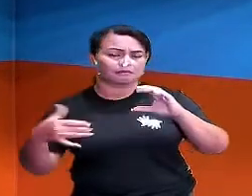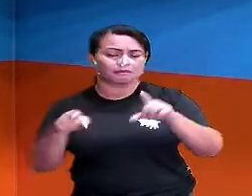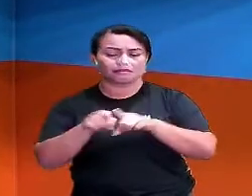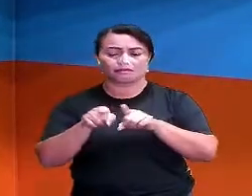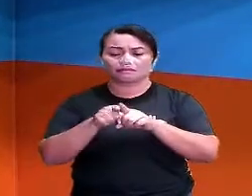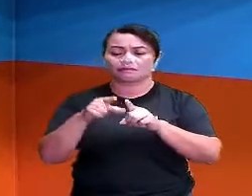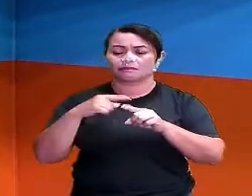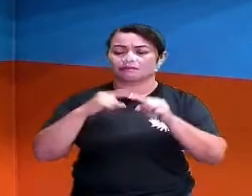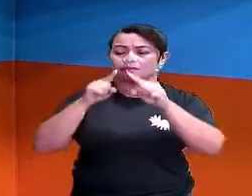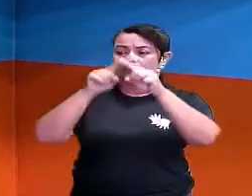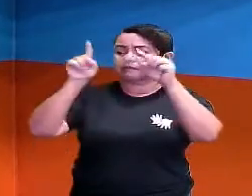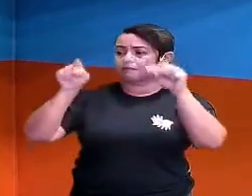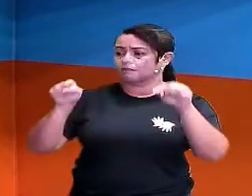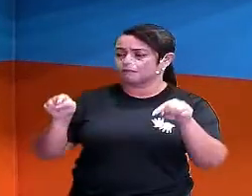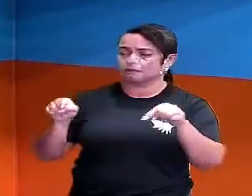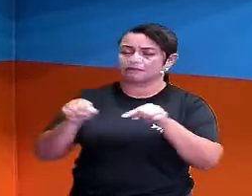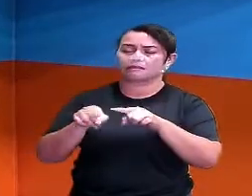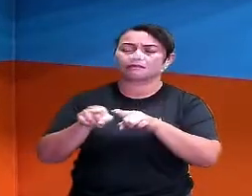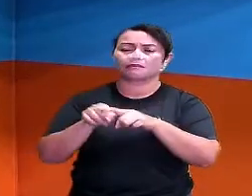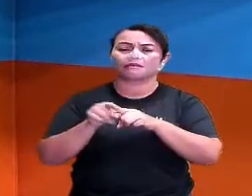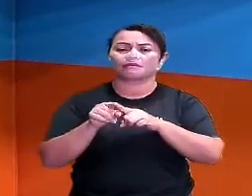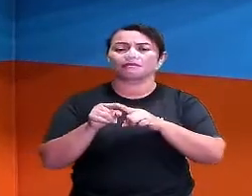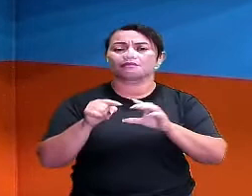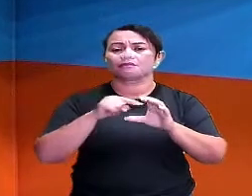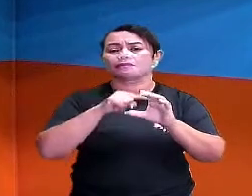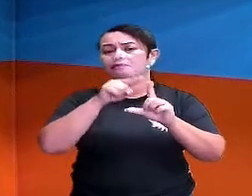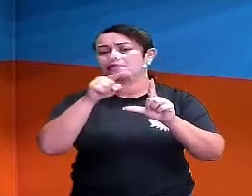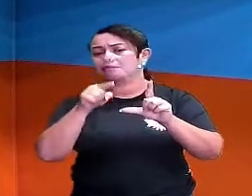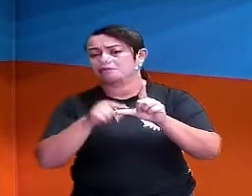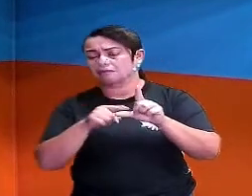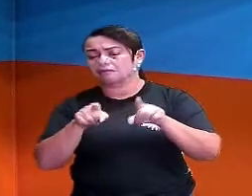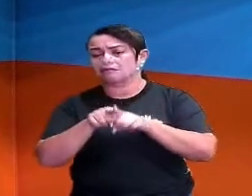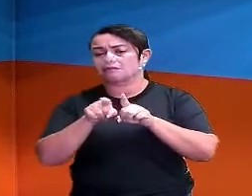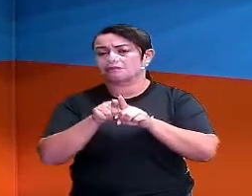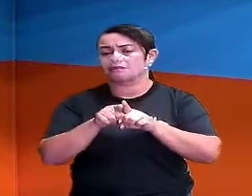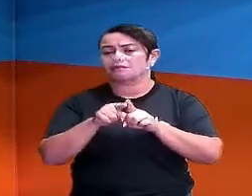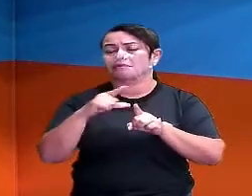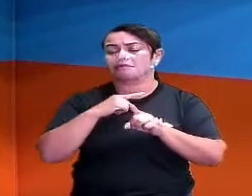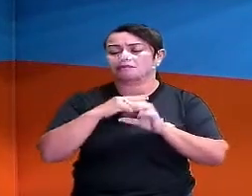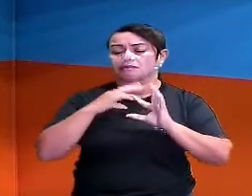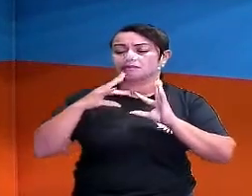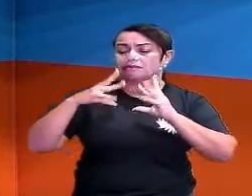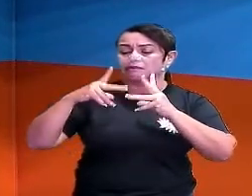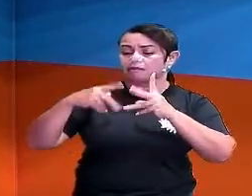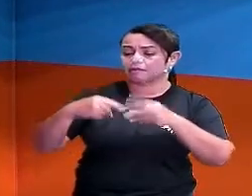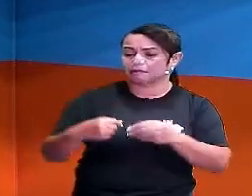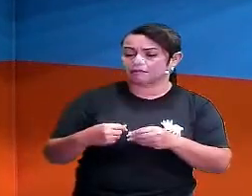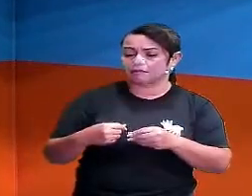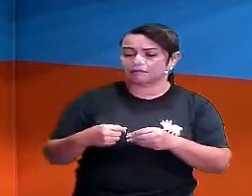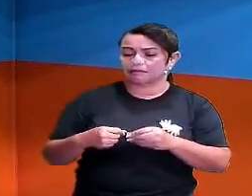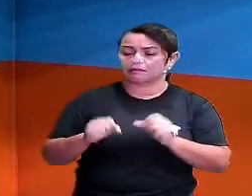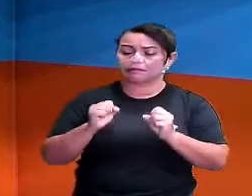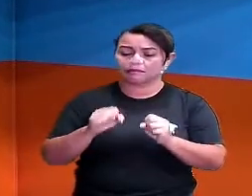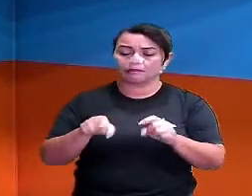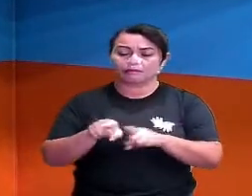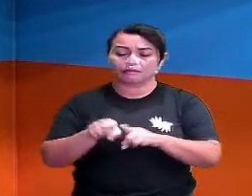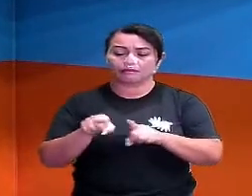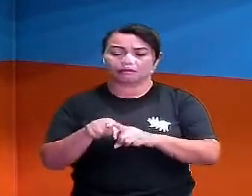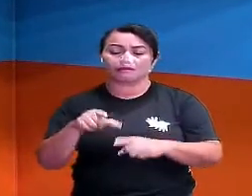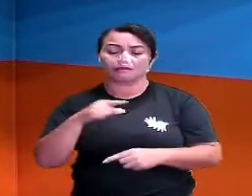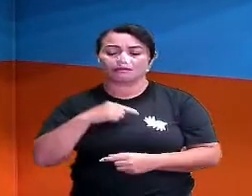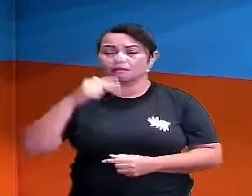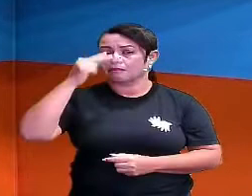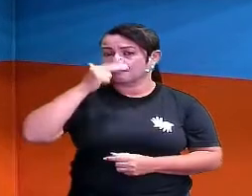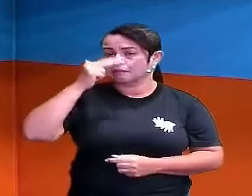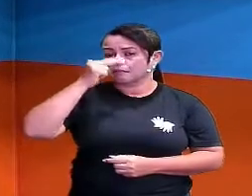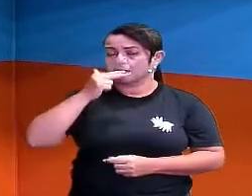ângulos. Quando um polígono apresenta todos os lados congruentes entre si, ou seja, possuem a